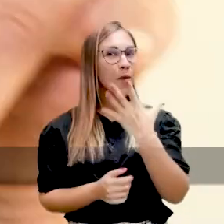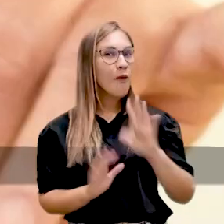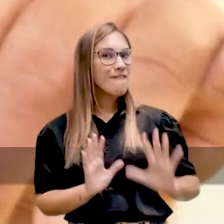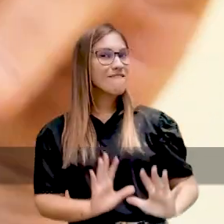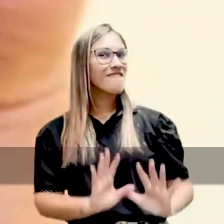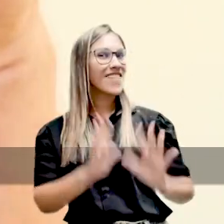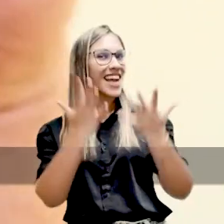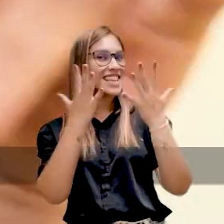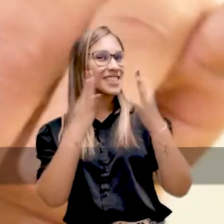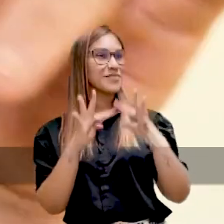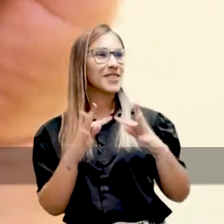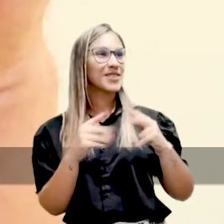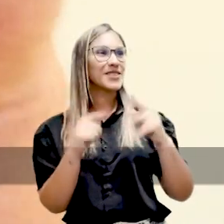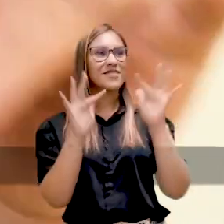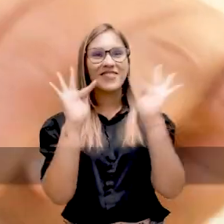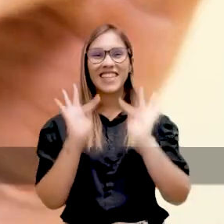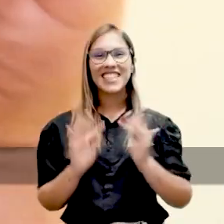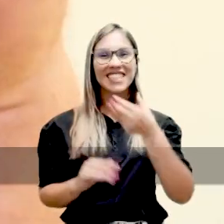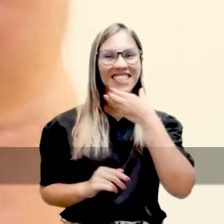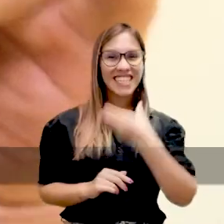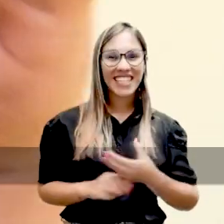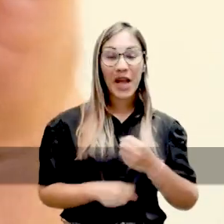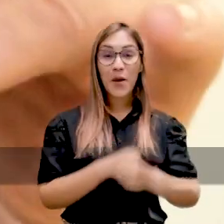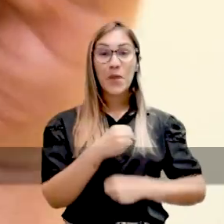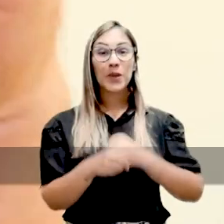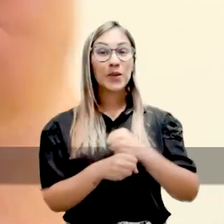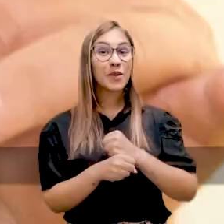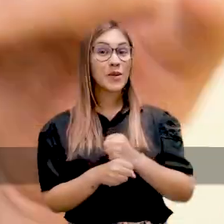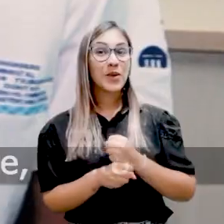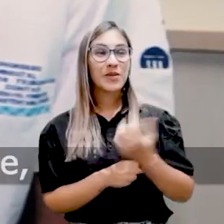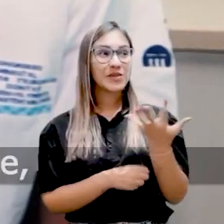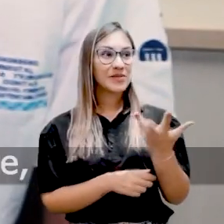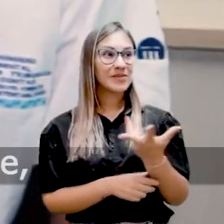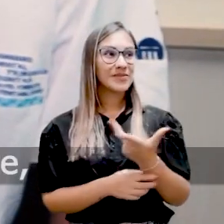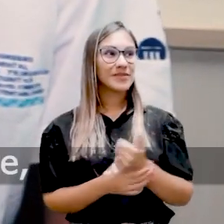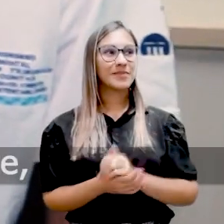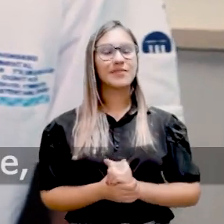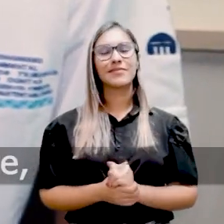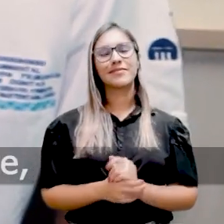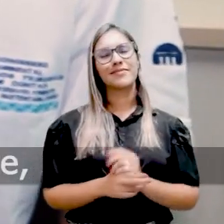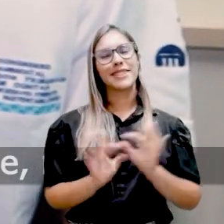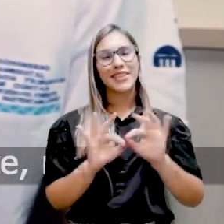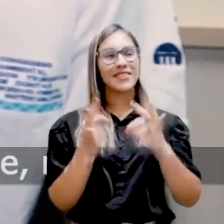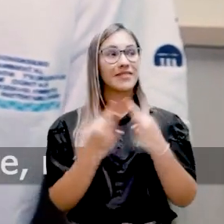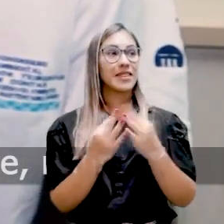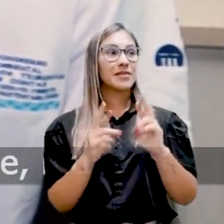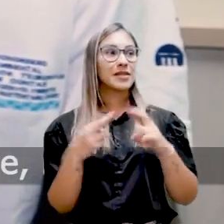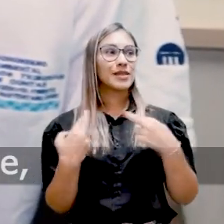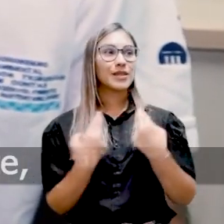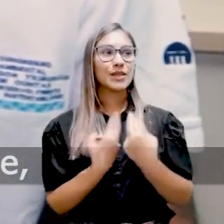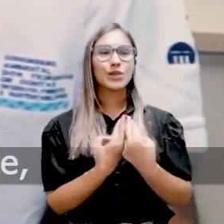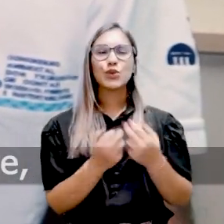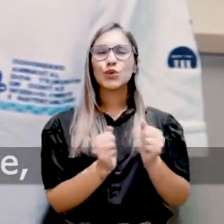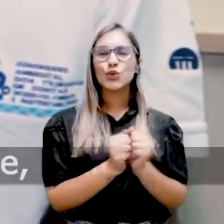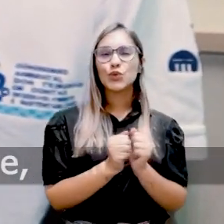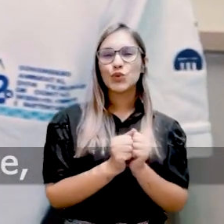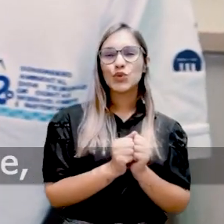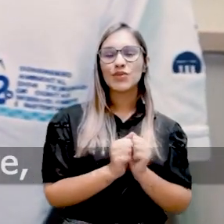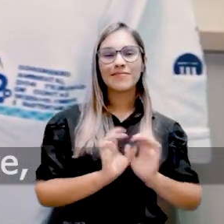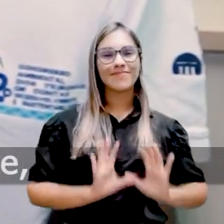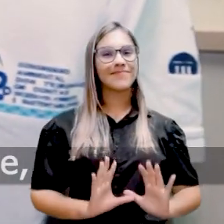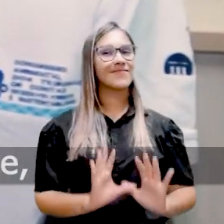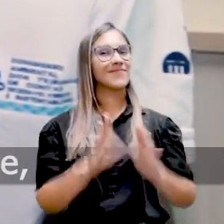para todo mundo, um feliz Natal e um ano novo cheio de bênçãos para todos. Família reunida, todos juntos,